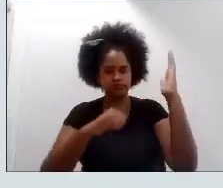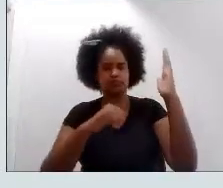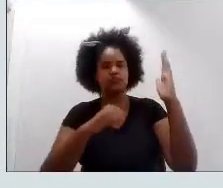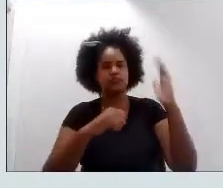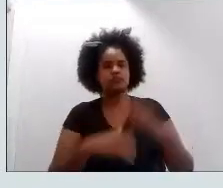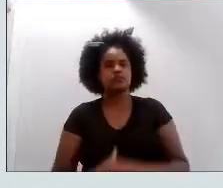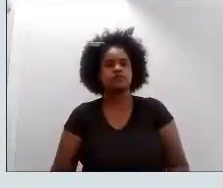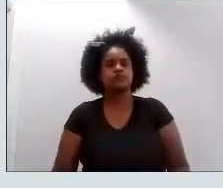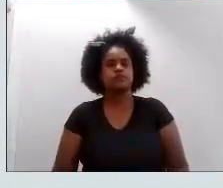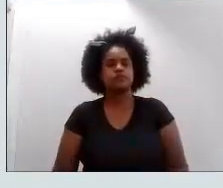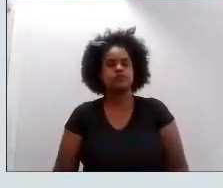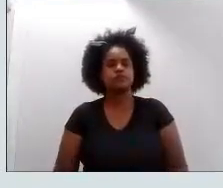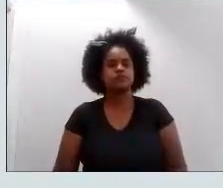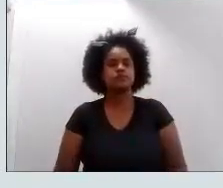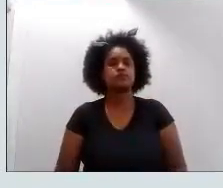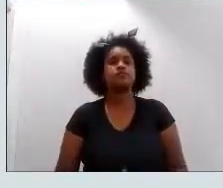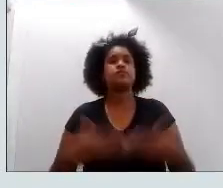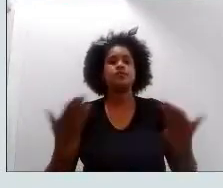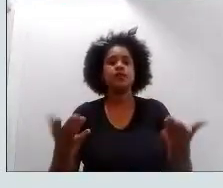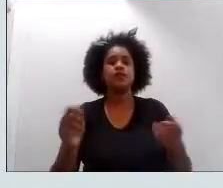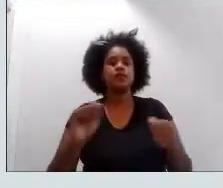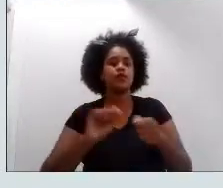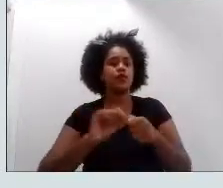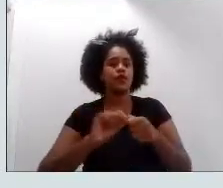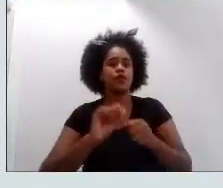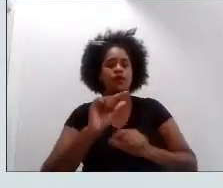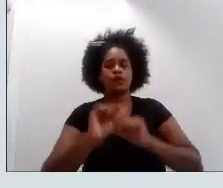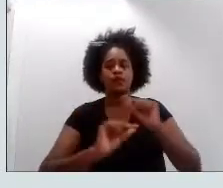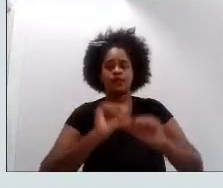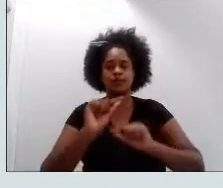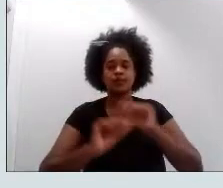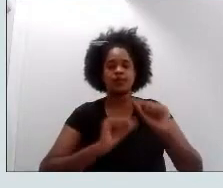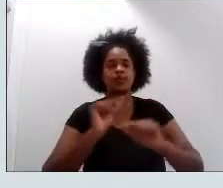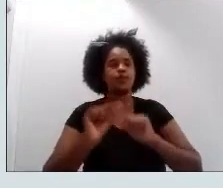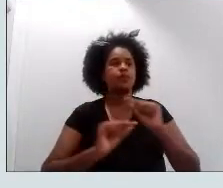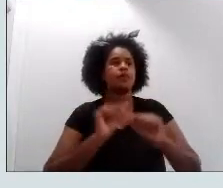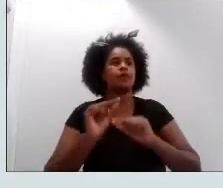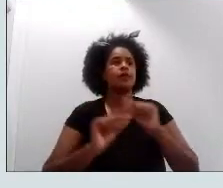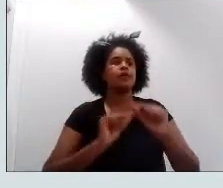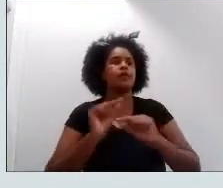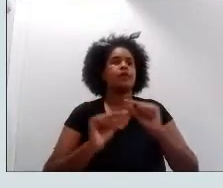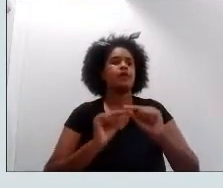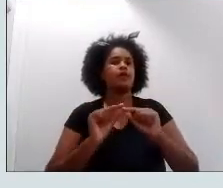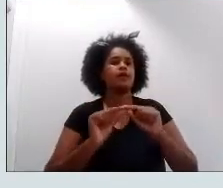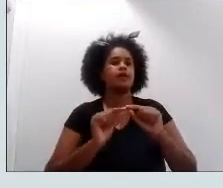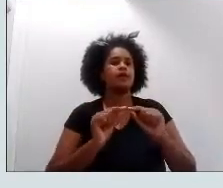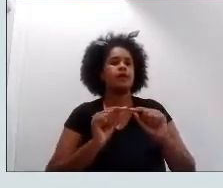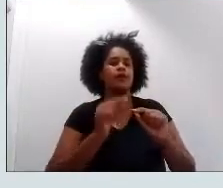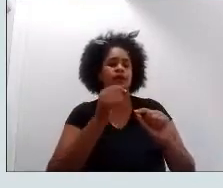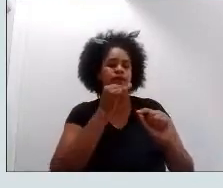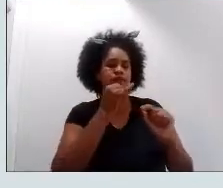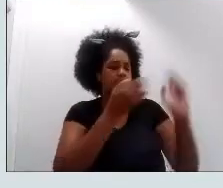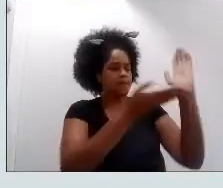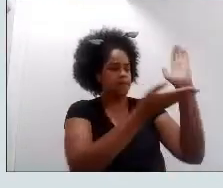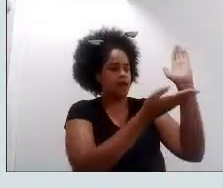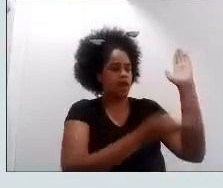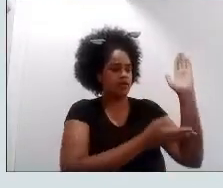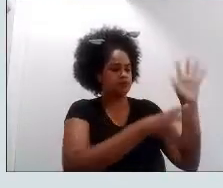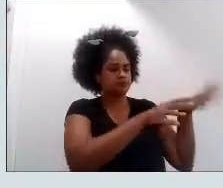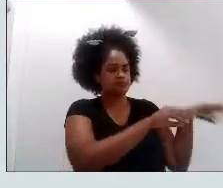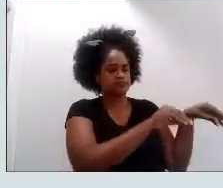Eles realizavam, né, os indígenas, o corte, o transporte das toras e recebiam